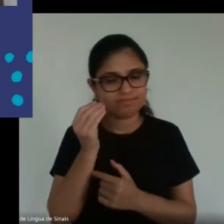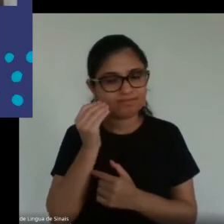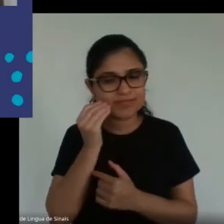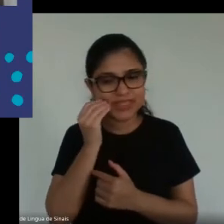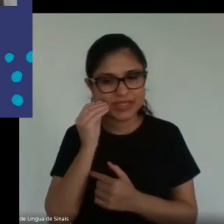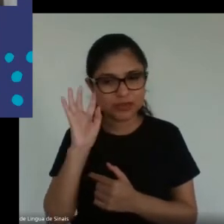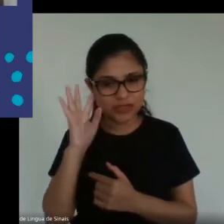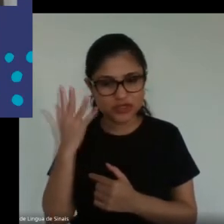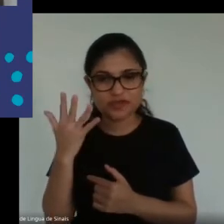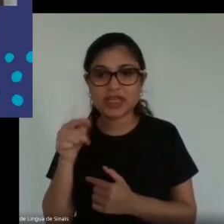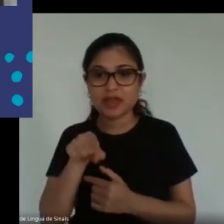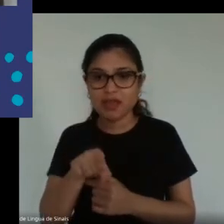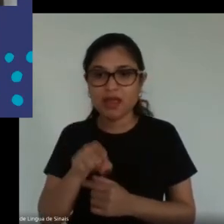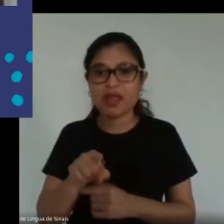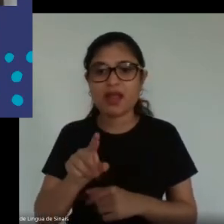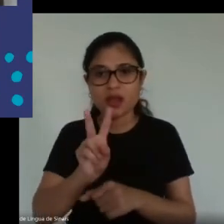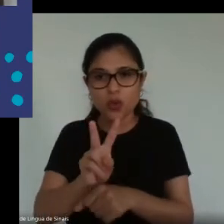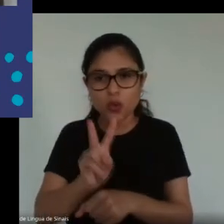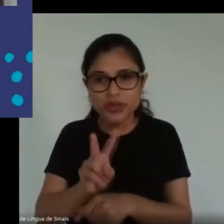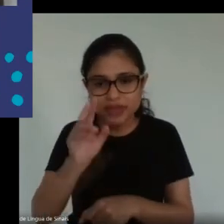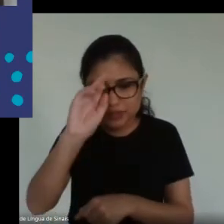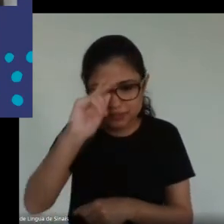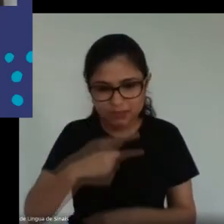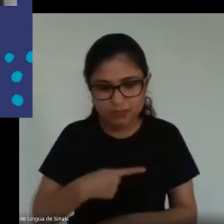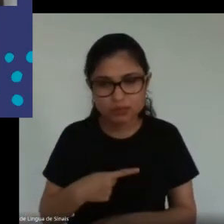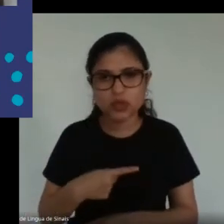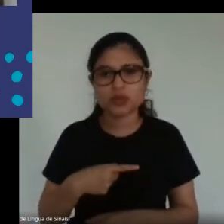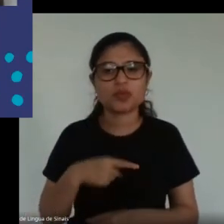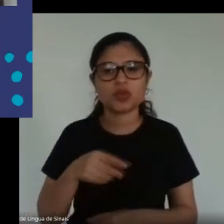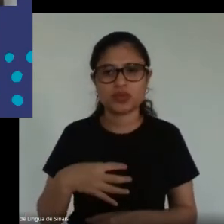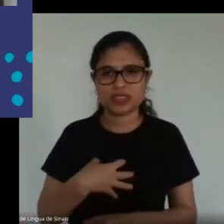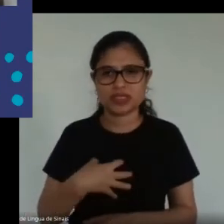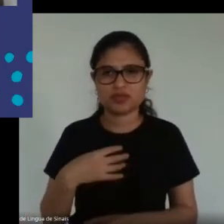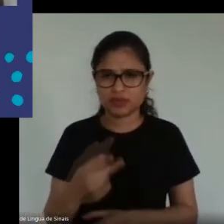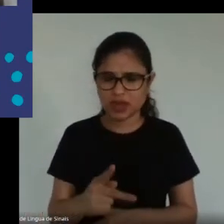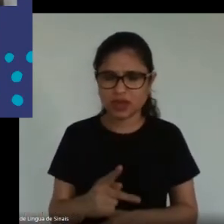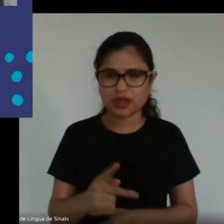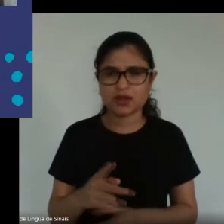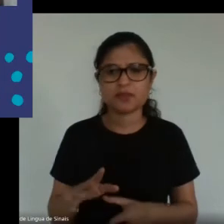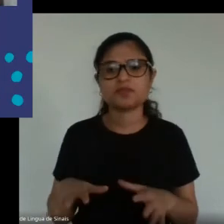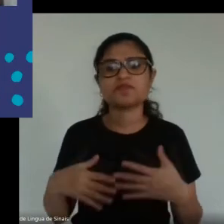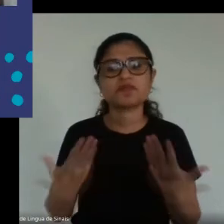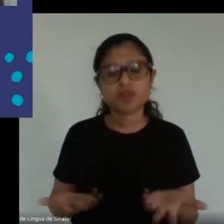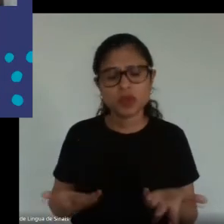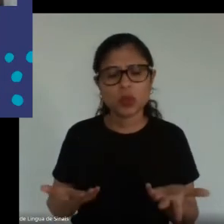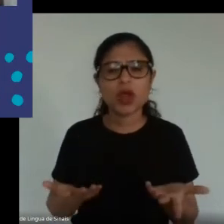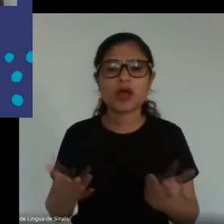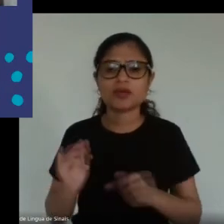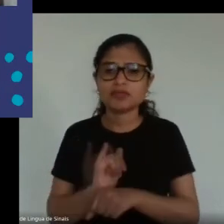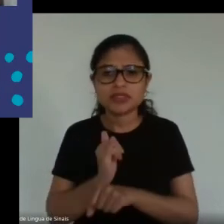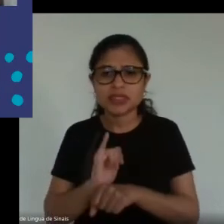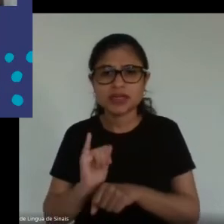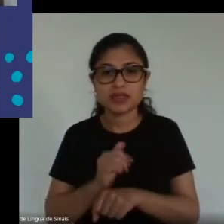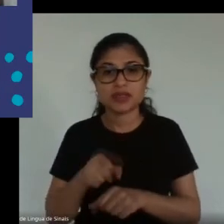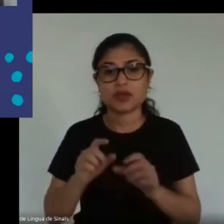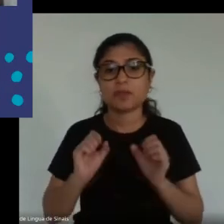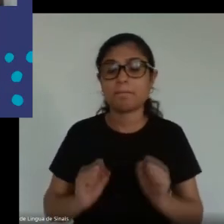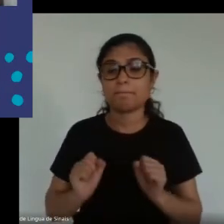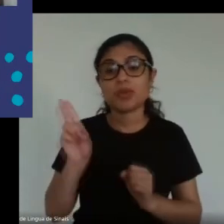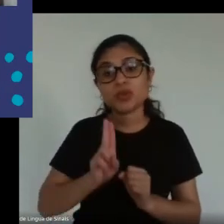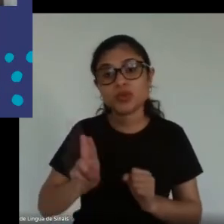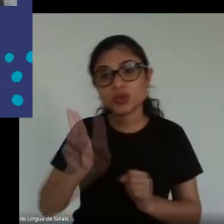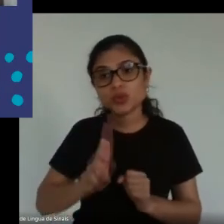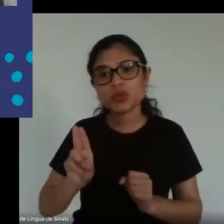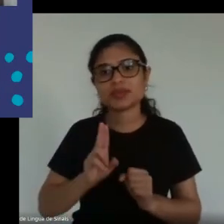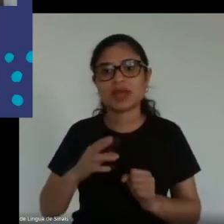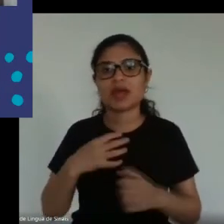está sentindo, quais habilidades que ela tem para lidar e enfrentar a situação de ansiedade e de estresse que ela está